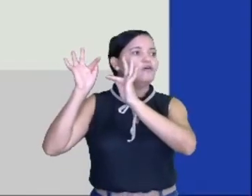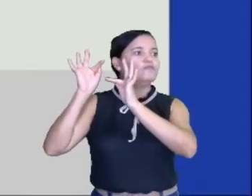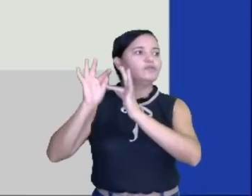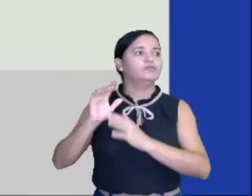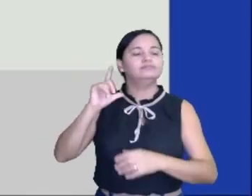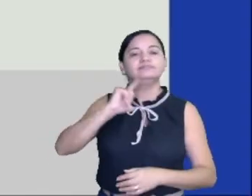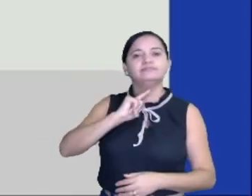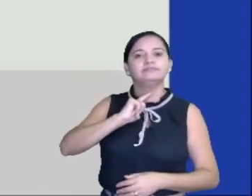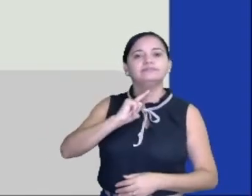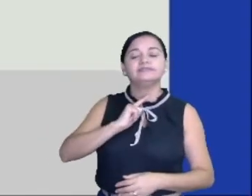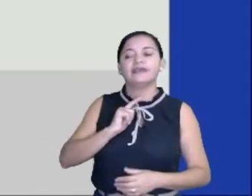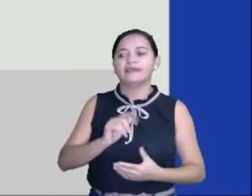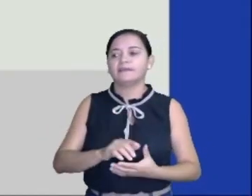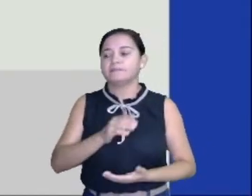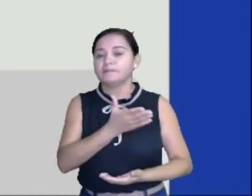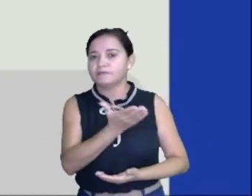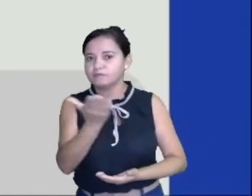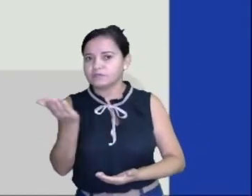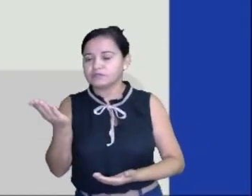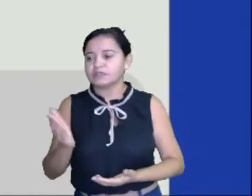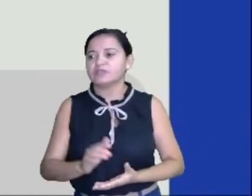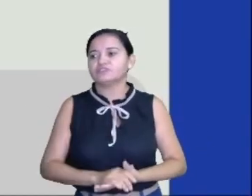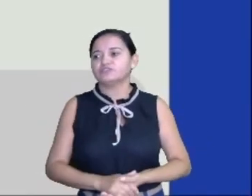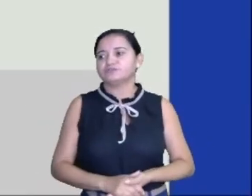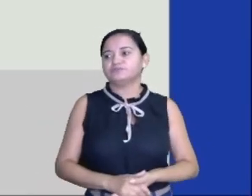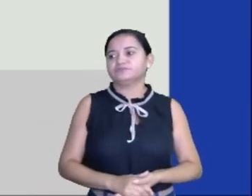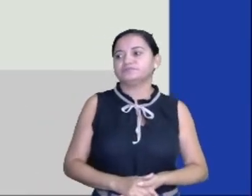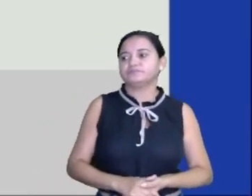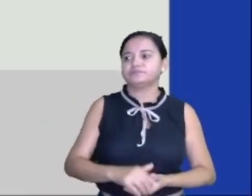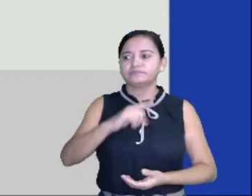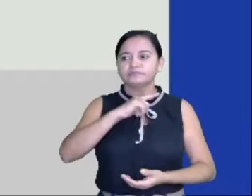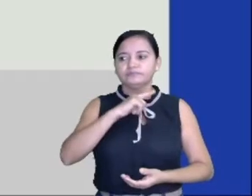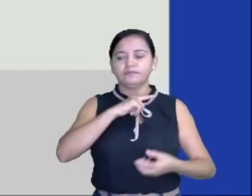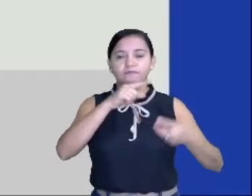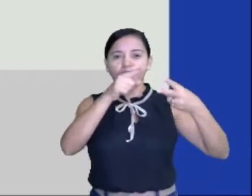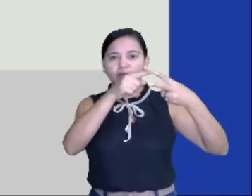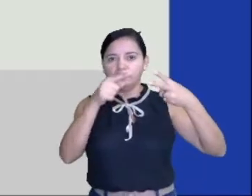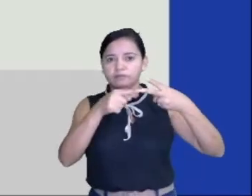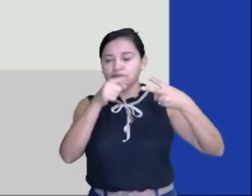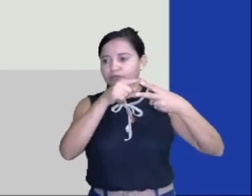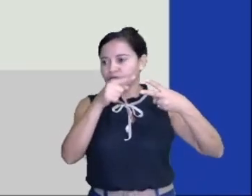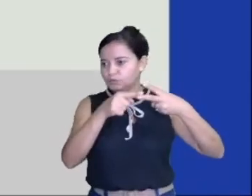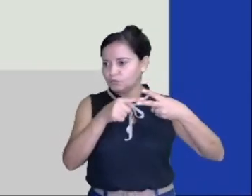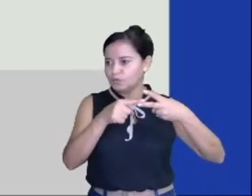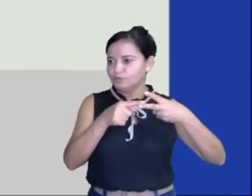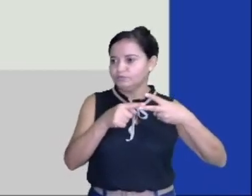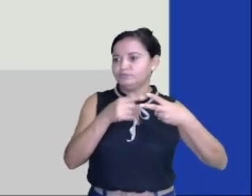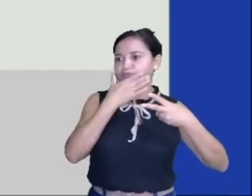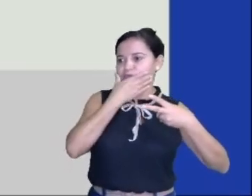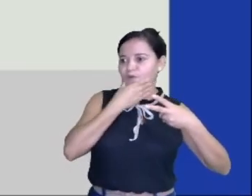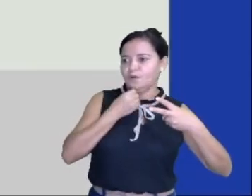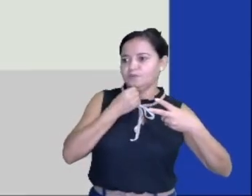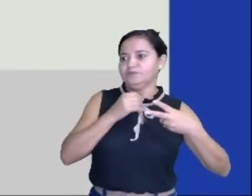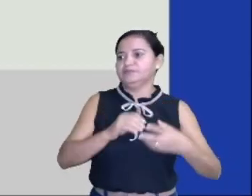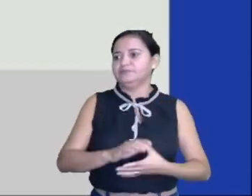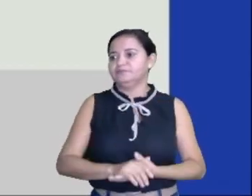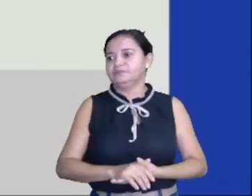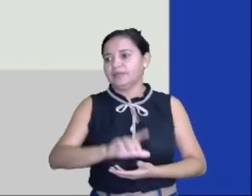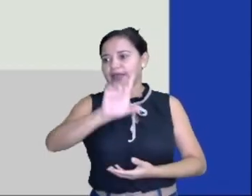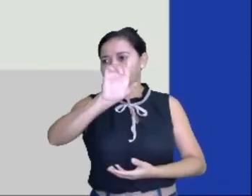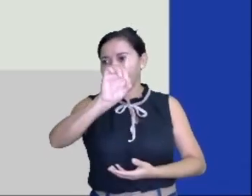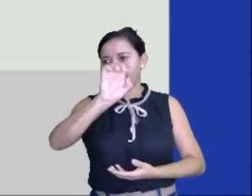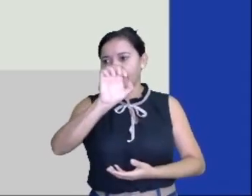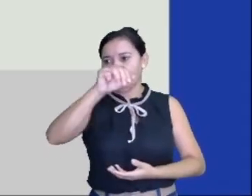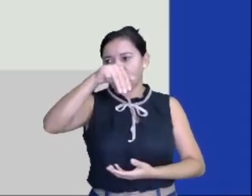que eu vou chamar a ênfase para você é um modelo que foi levantado por esses dois indivíduos aí, que é Demócritos, né, e seu discípulo, tá? O